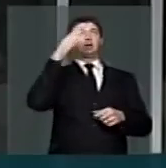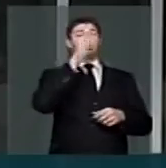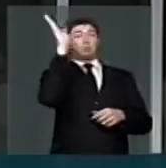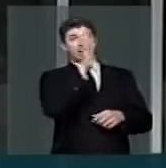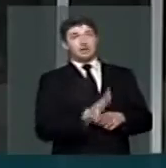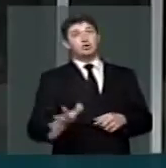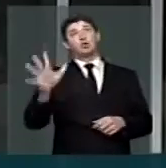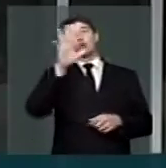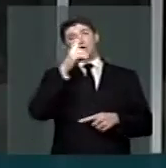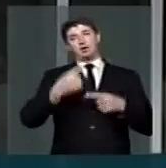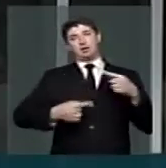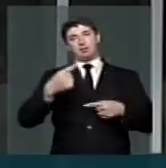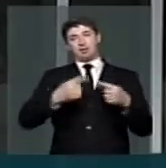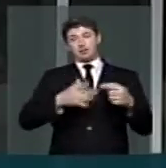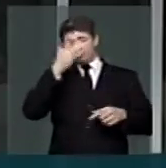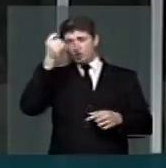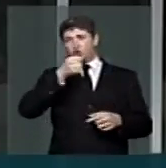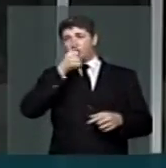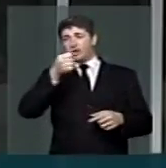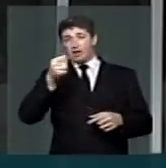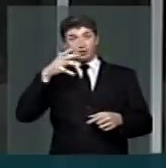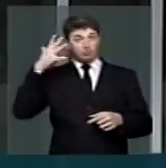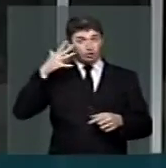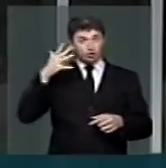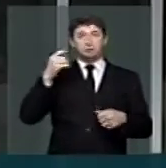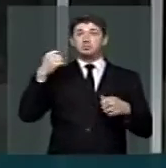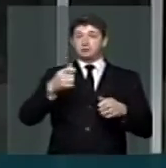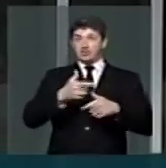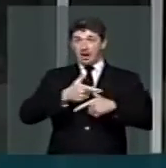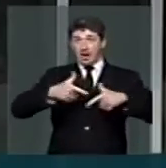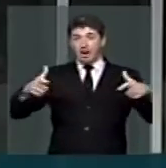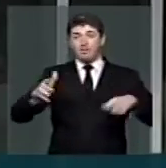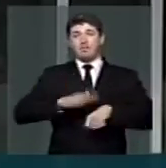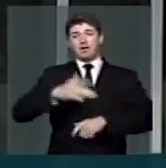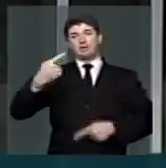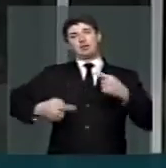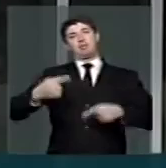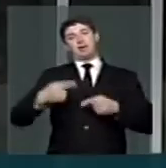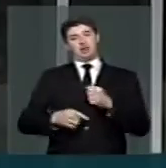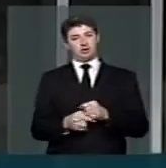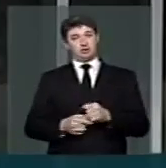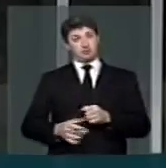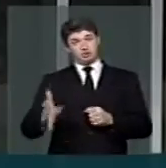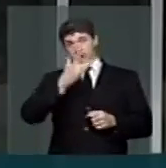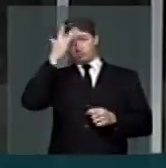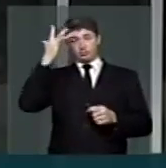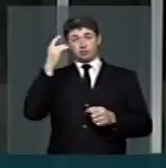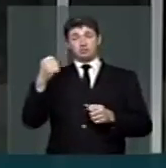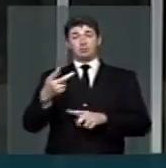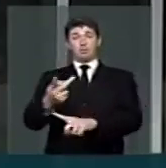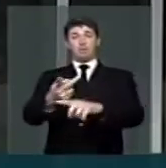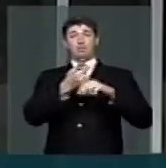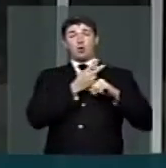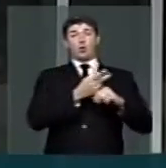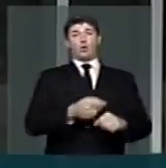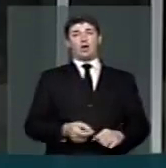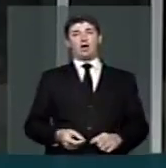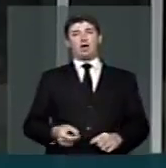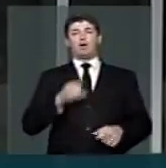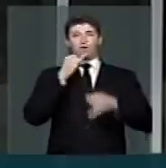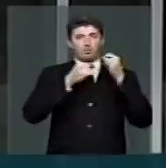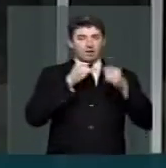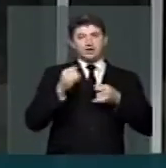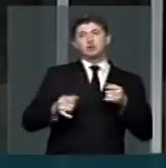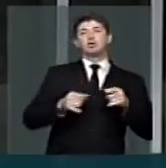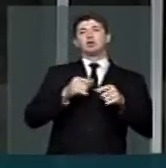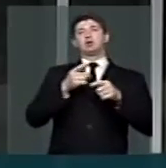tema. Os jornalistas da política vão ter que ampliar os espaços de debate e as pessoas vão buscar as informações, vão se